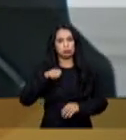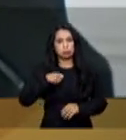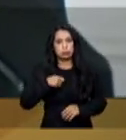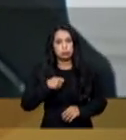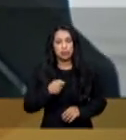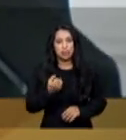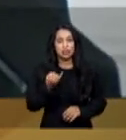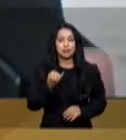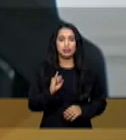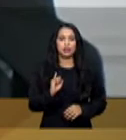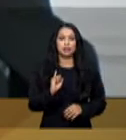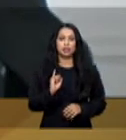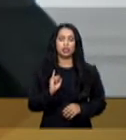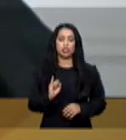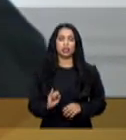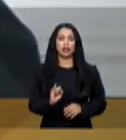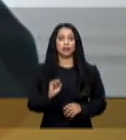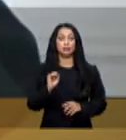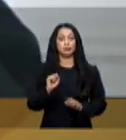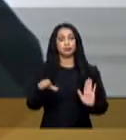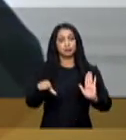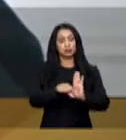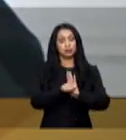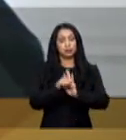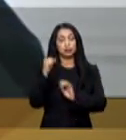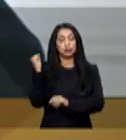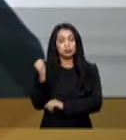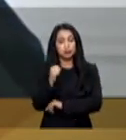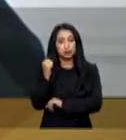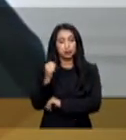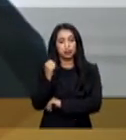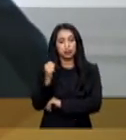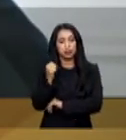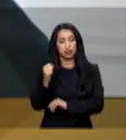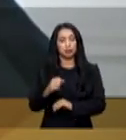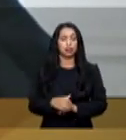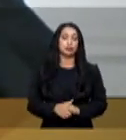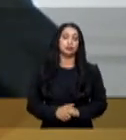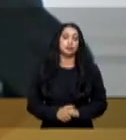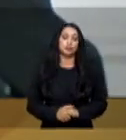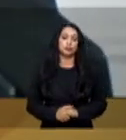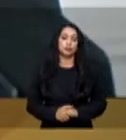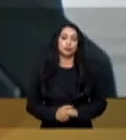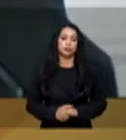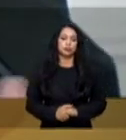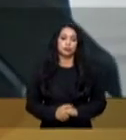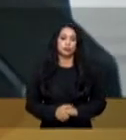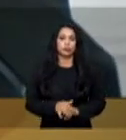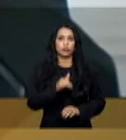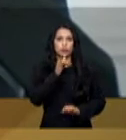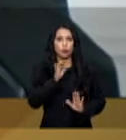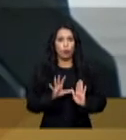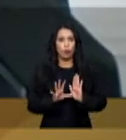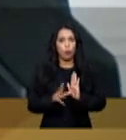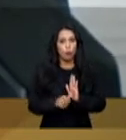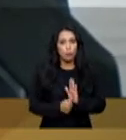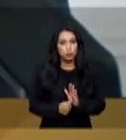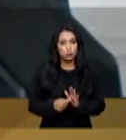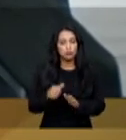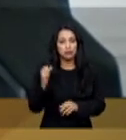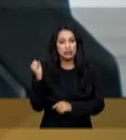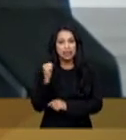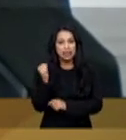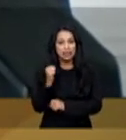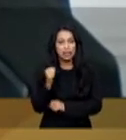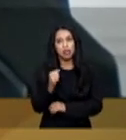com os crimes mais graves, o homicídio é 6 a 20. O roubo com lesão grave, 7 a